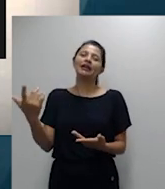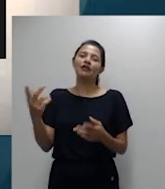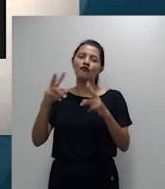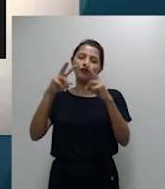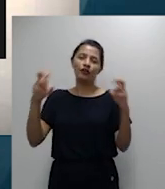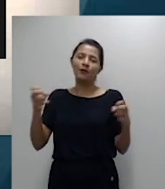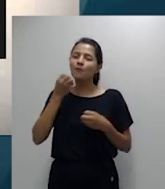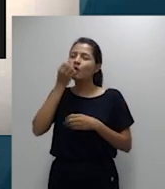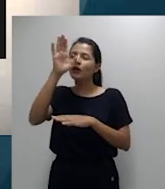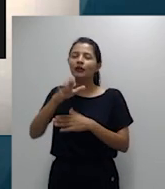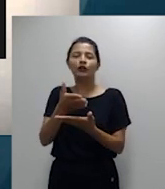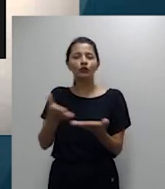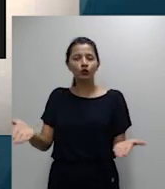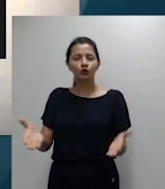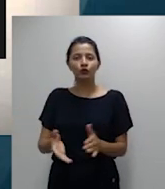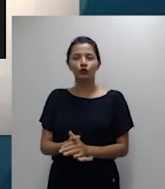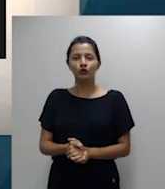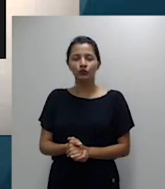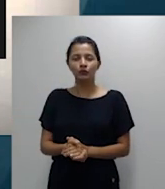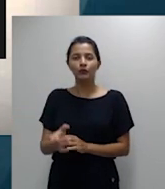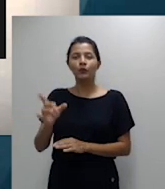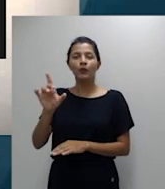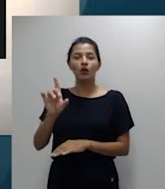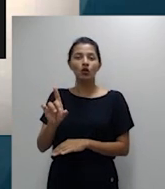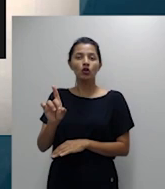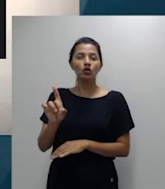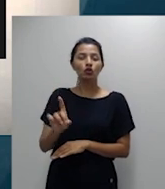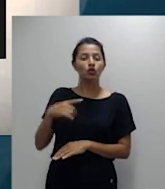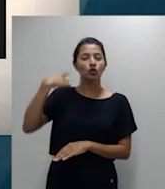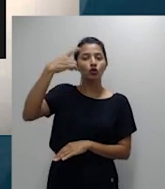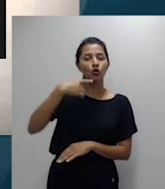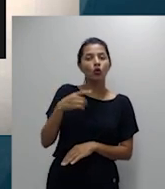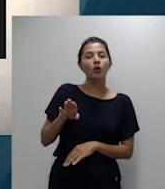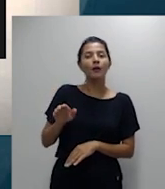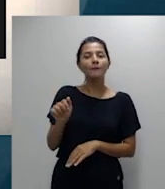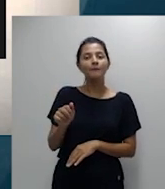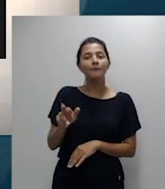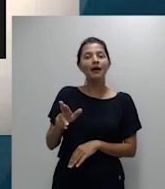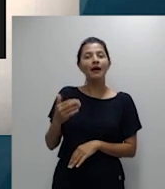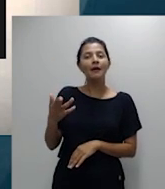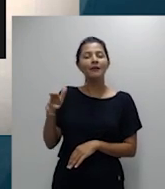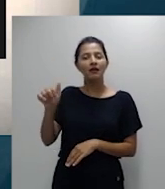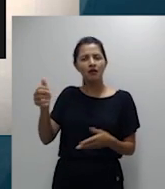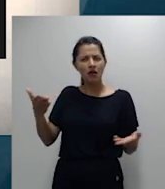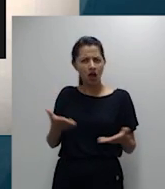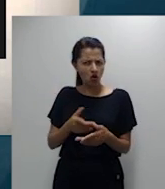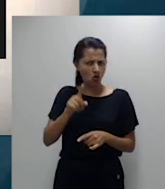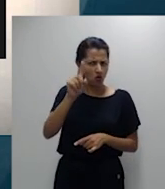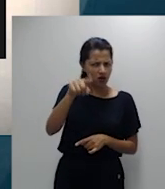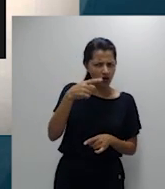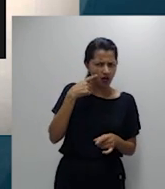a doutora Bárbara vamos então seria esticando por Tiago Luiz SA